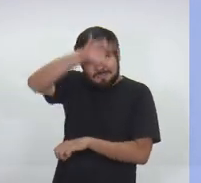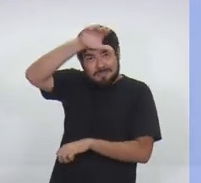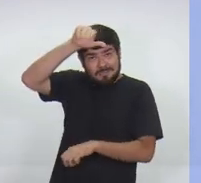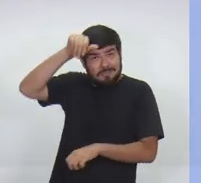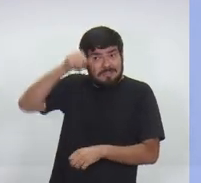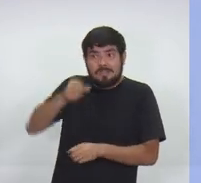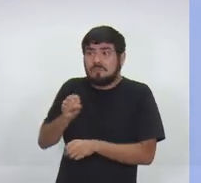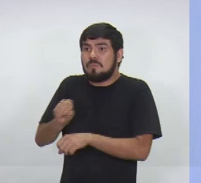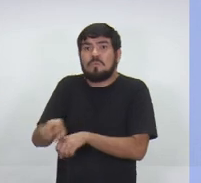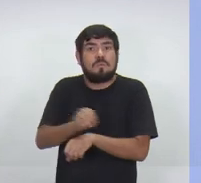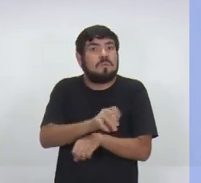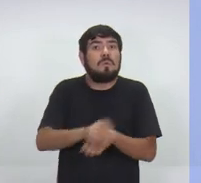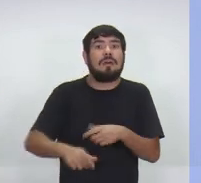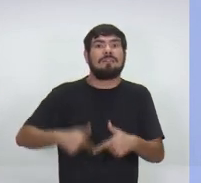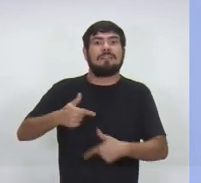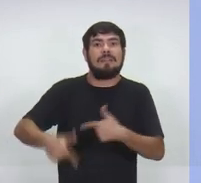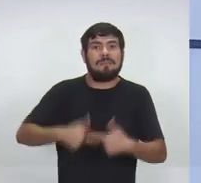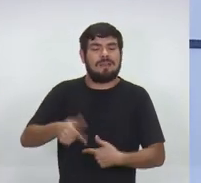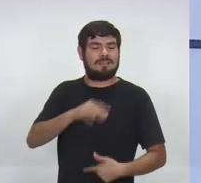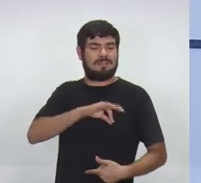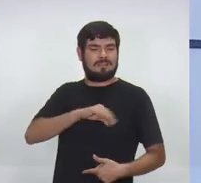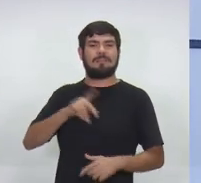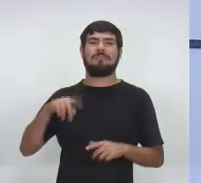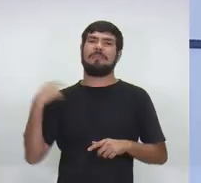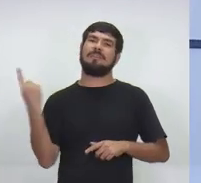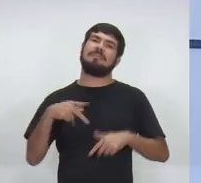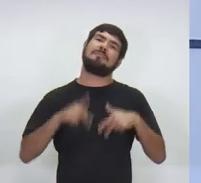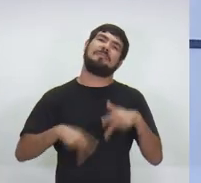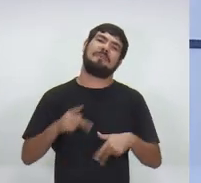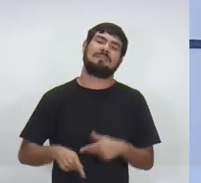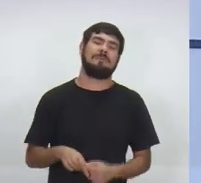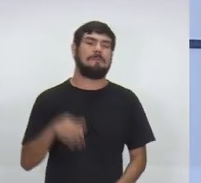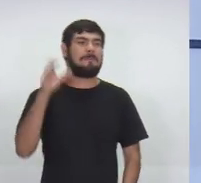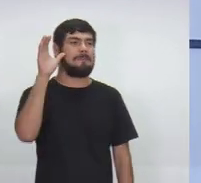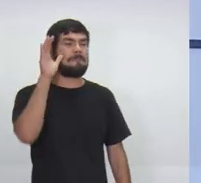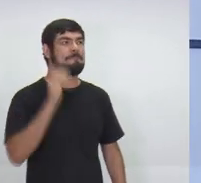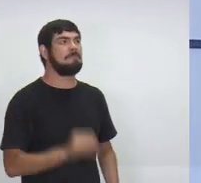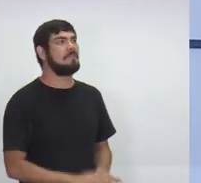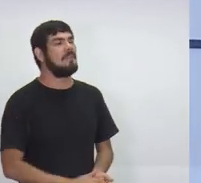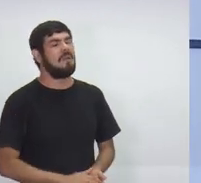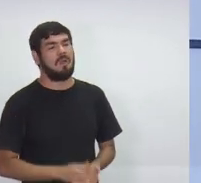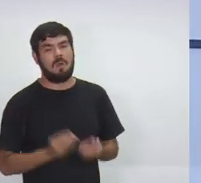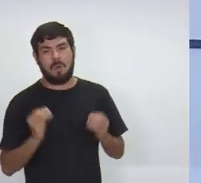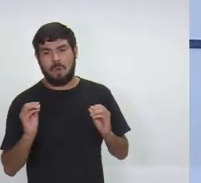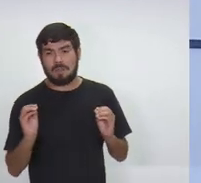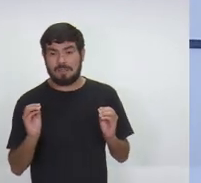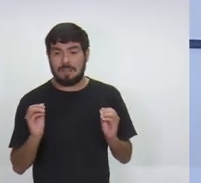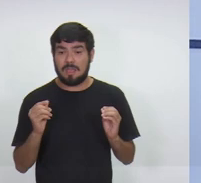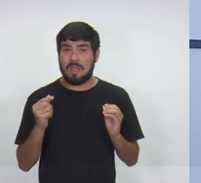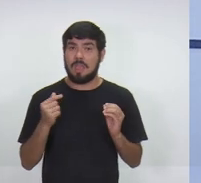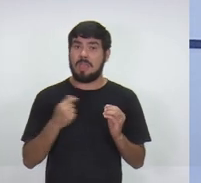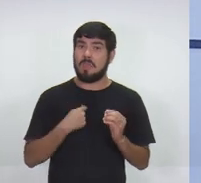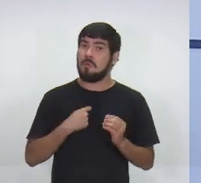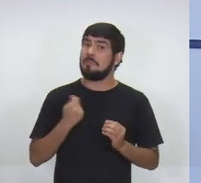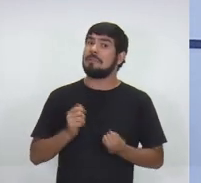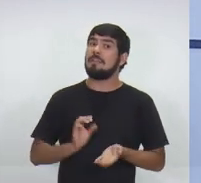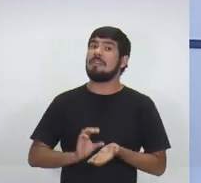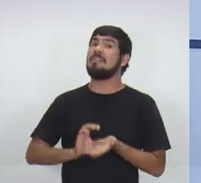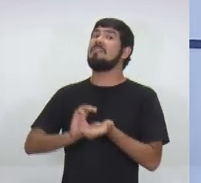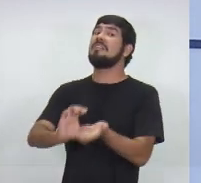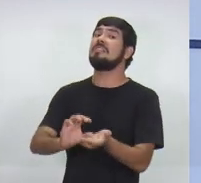para a nossa população o candidato anunciou um minuto para réplica e olha eu pretendo investir no turismo